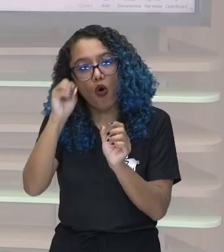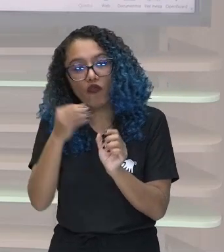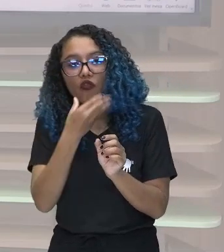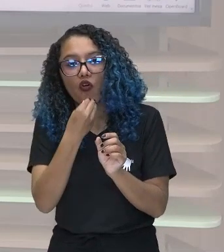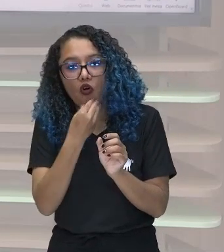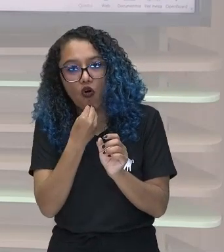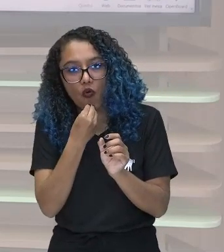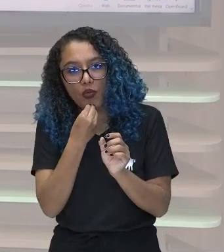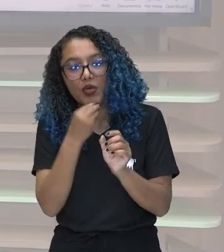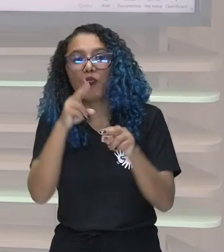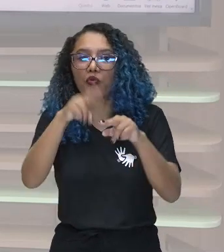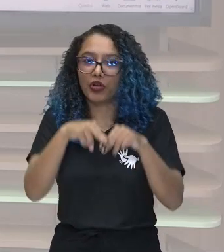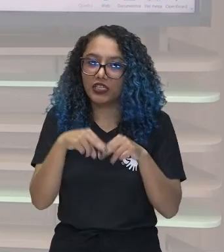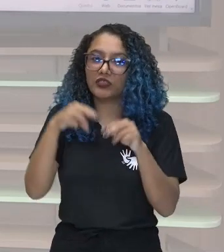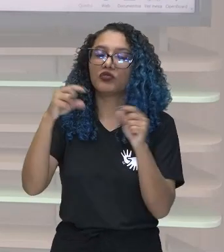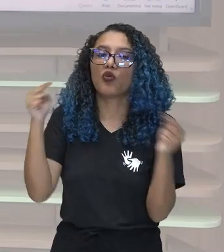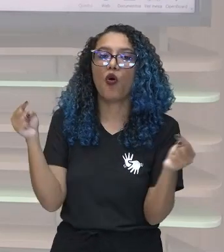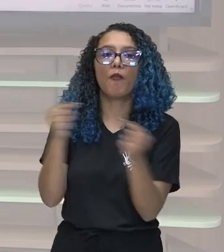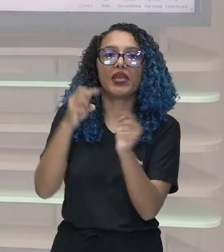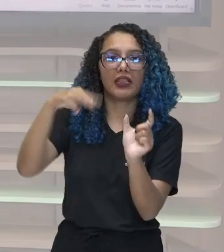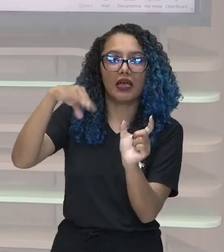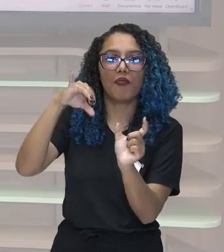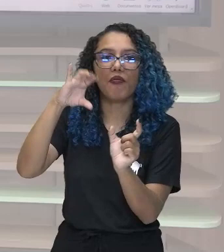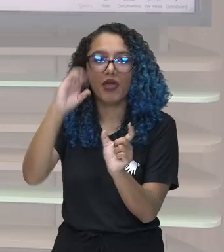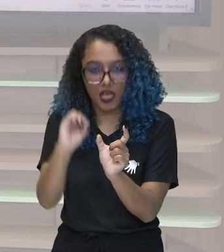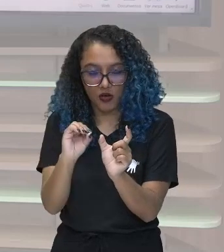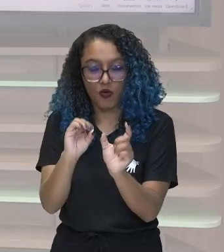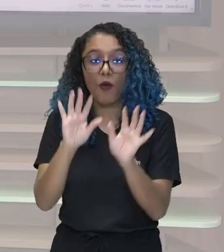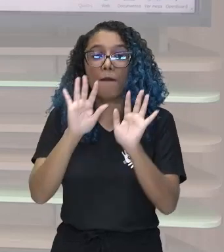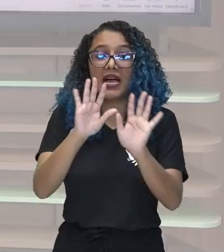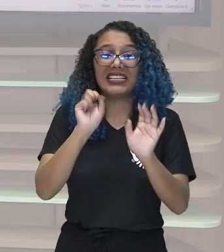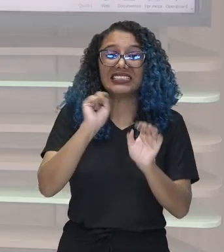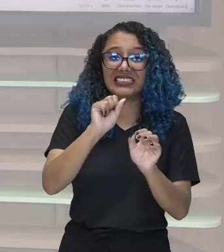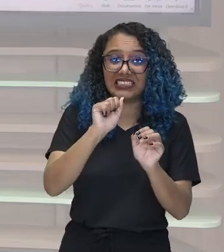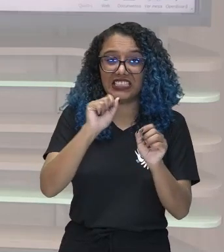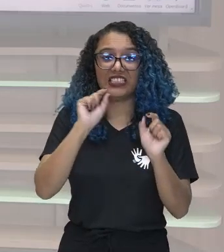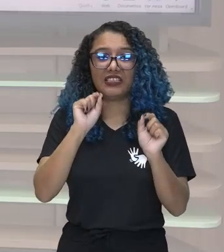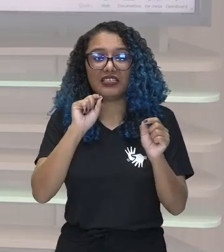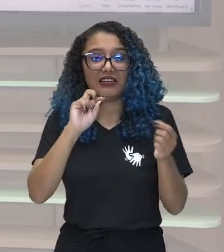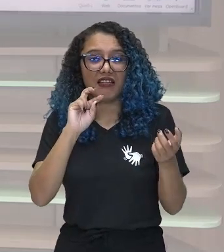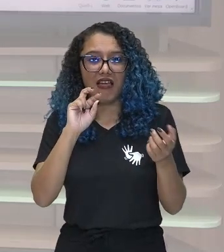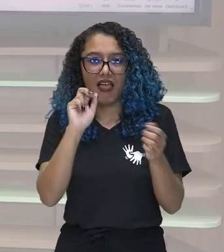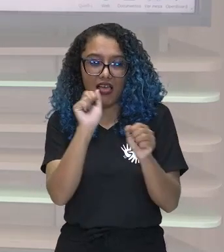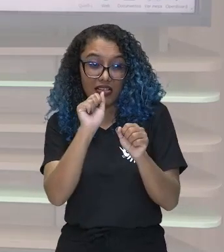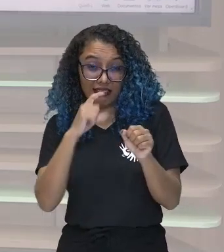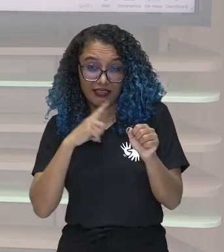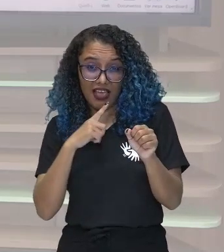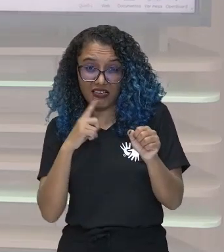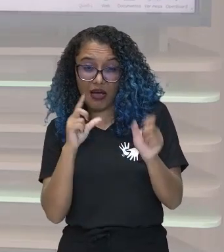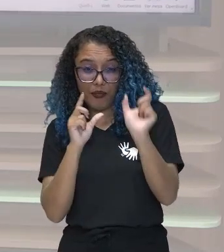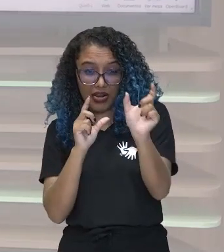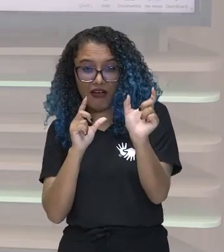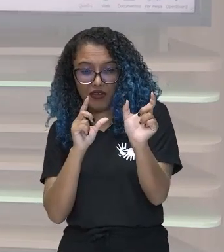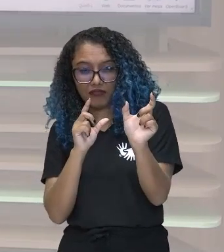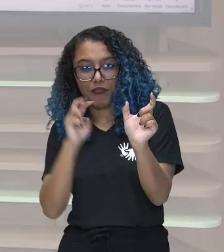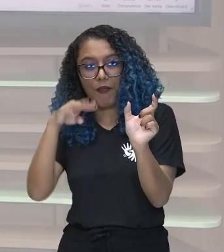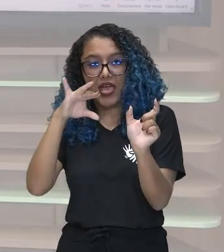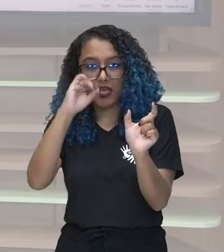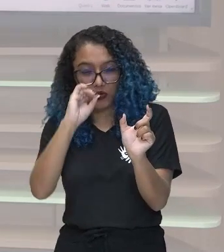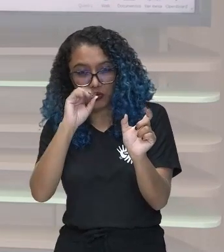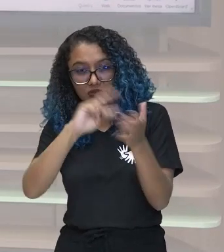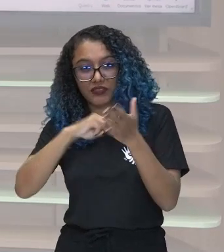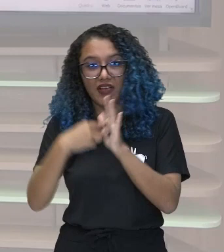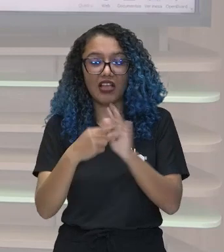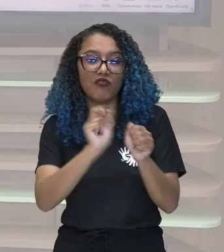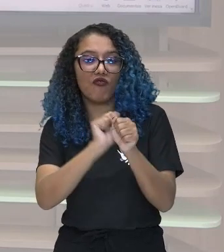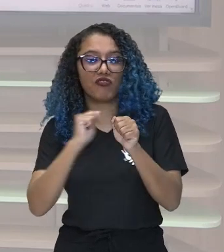meio ovo. Numeral, tá bom? Agora, se for advérbio, ele não muda de jeito nenhum, tá? Mariana é